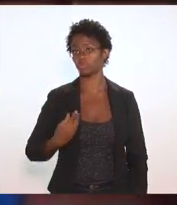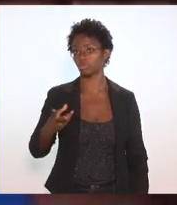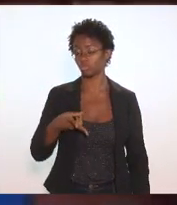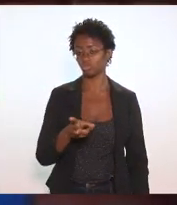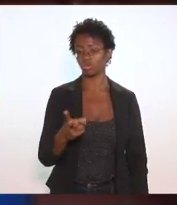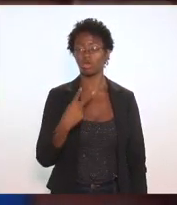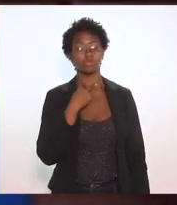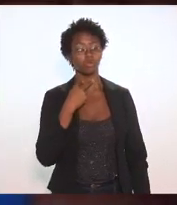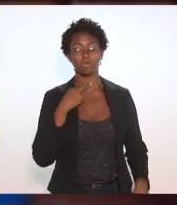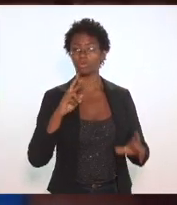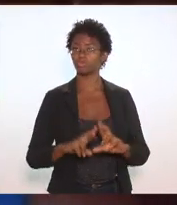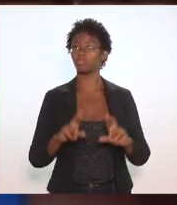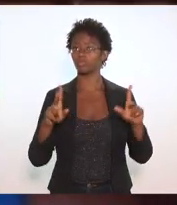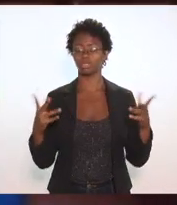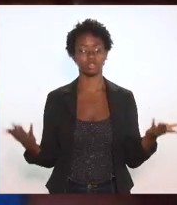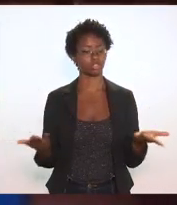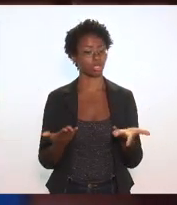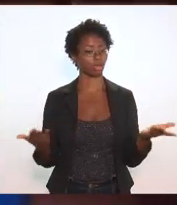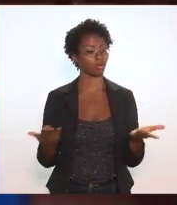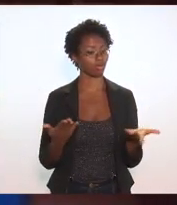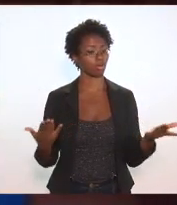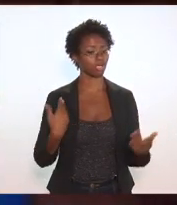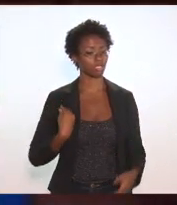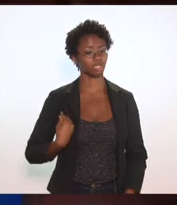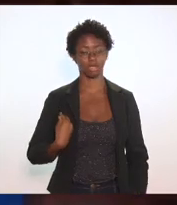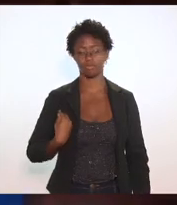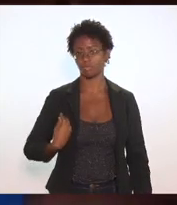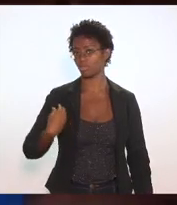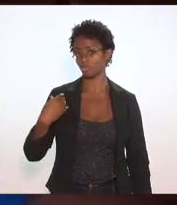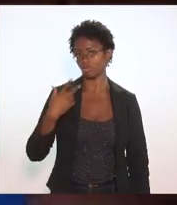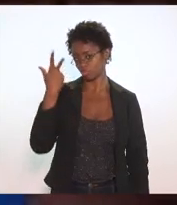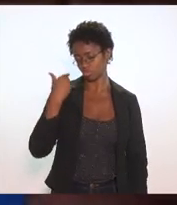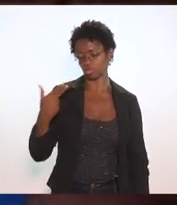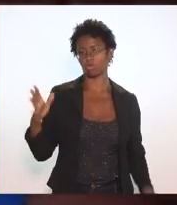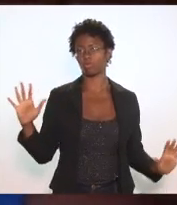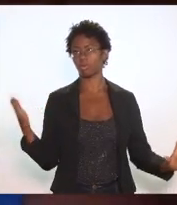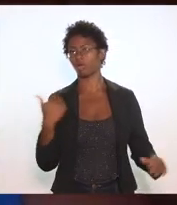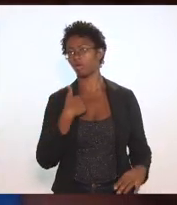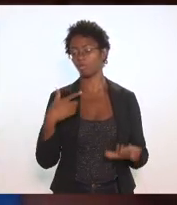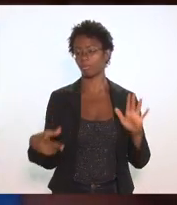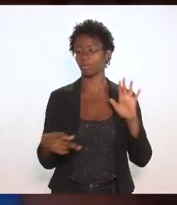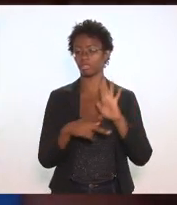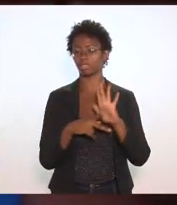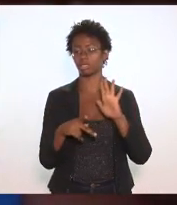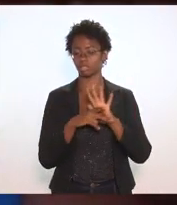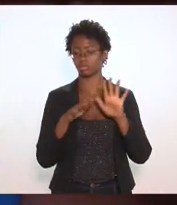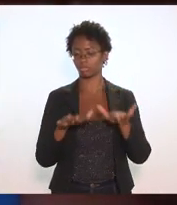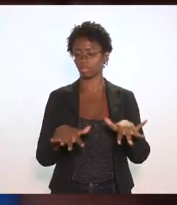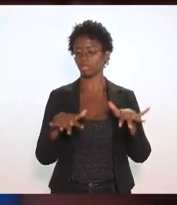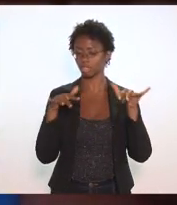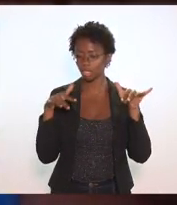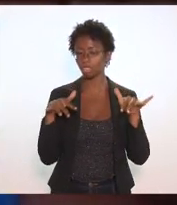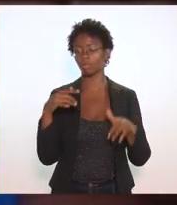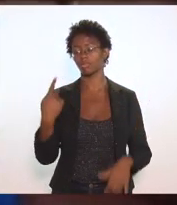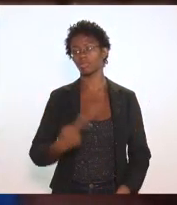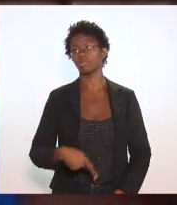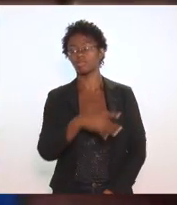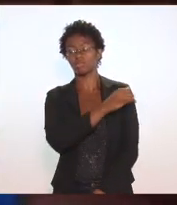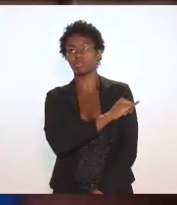Não poderia ser diferente na minha vida secular. Como membra do Parlamento do Estado do Rio de